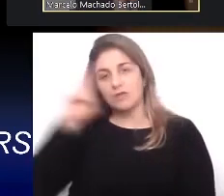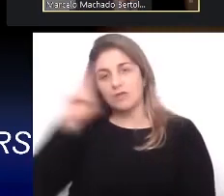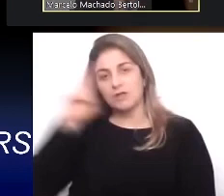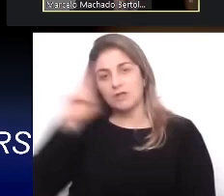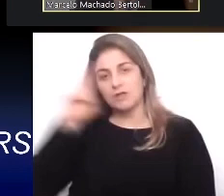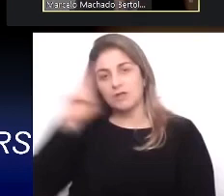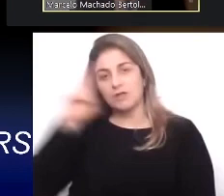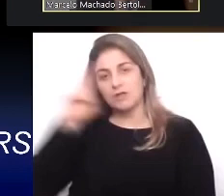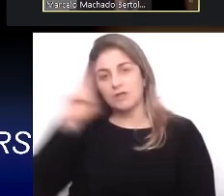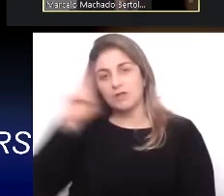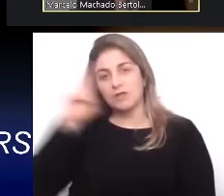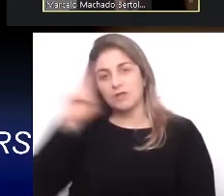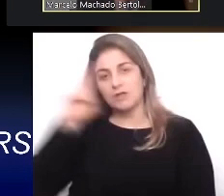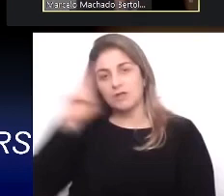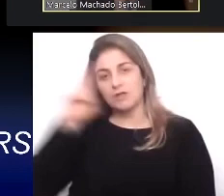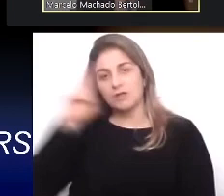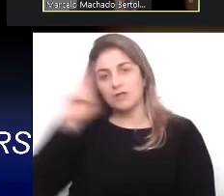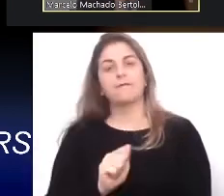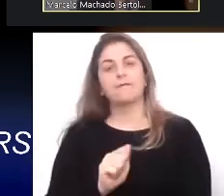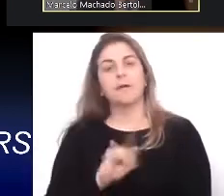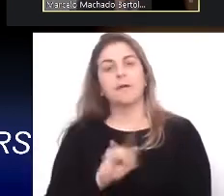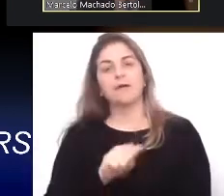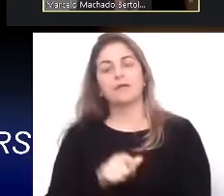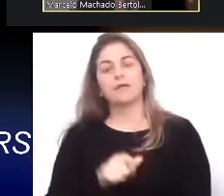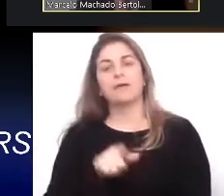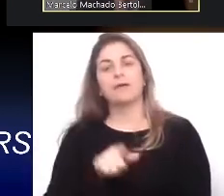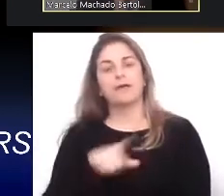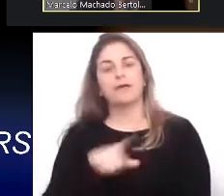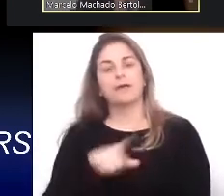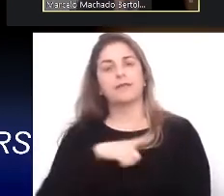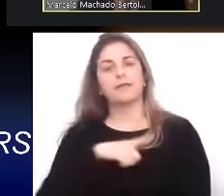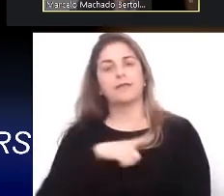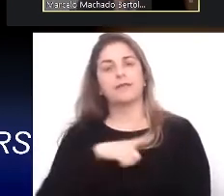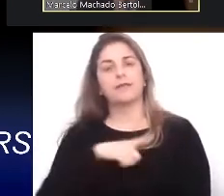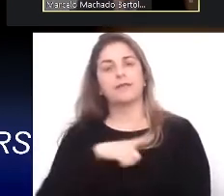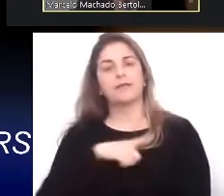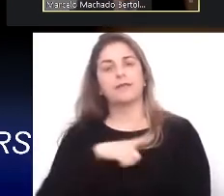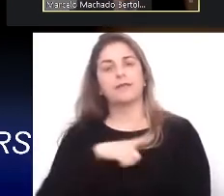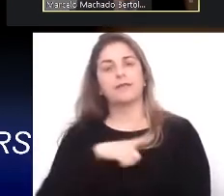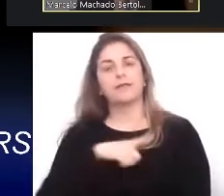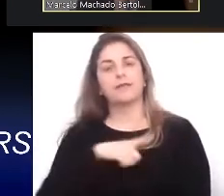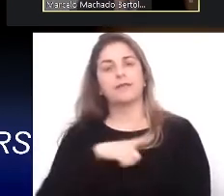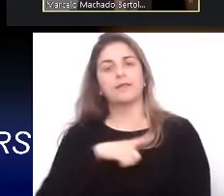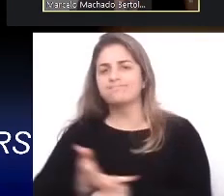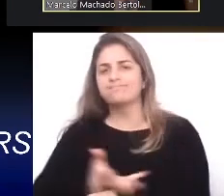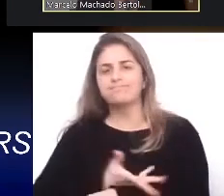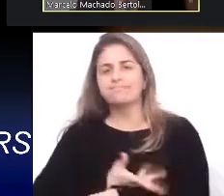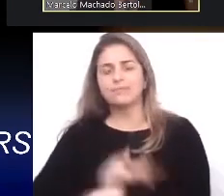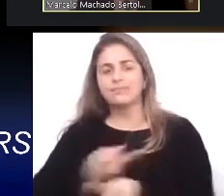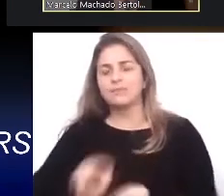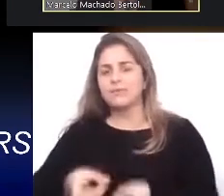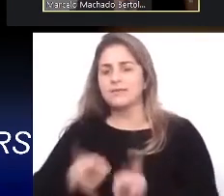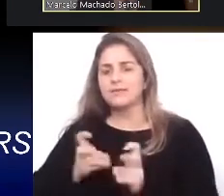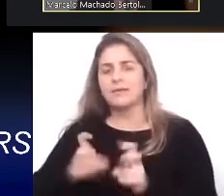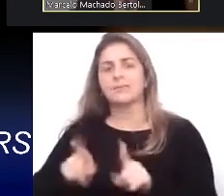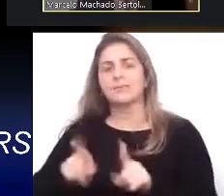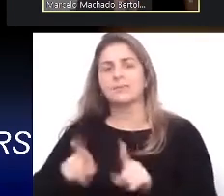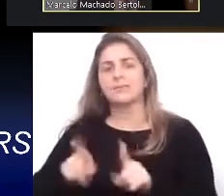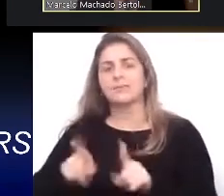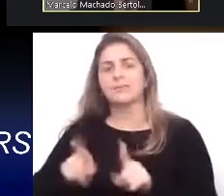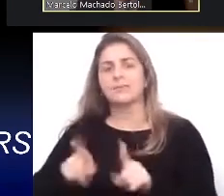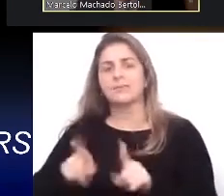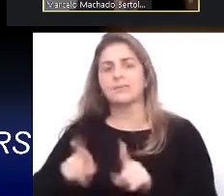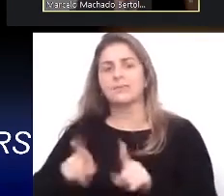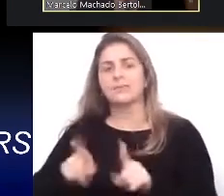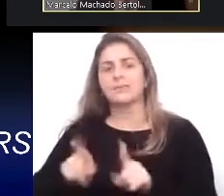Fabiana Azevedo da Cunha Bart, cuja sensibilidade é notável e desde já